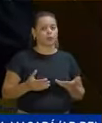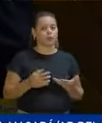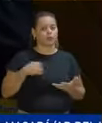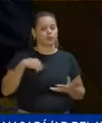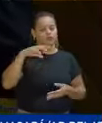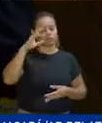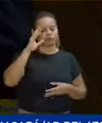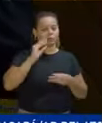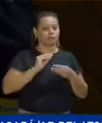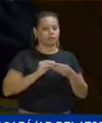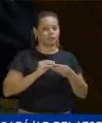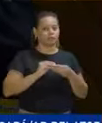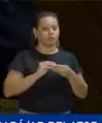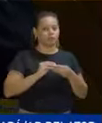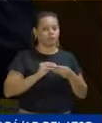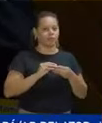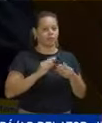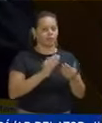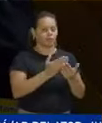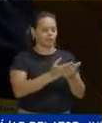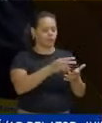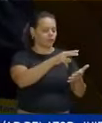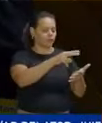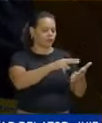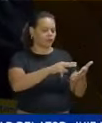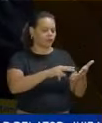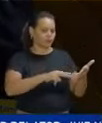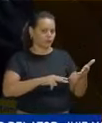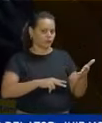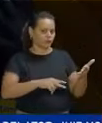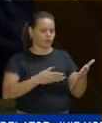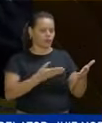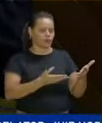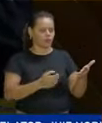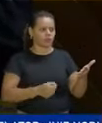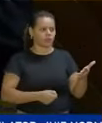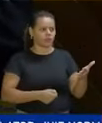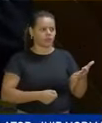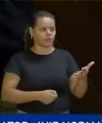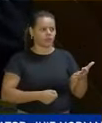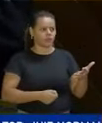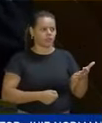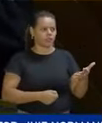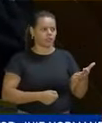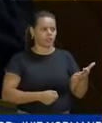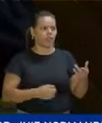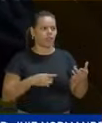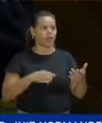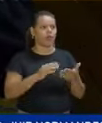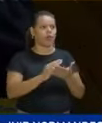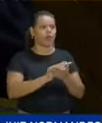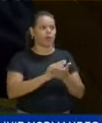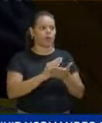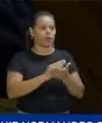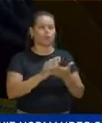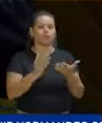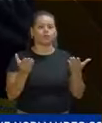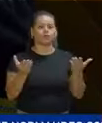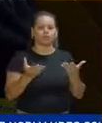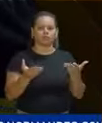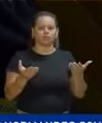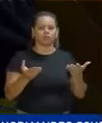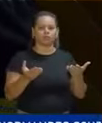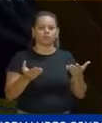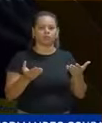modo contrário. Ao analisar, nesse momento, os fatos 177.2024.6.000, citados pela parte, origem Macapá, como barra P, indicadores de relator, possível juiz inexistência da Normande relação